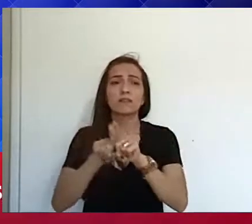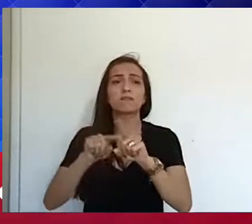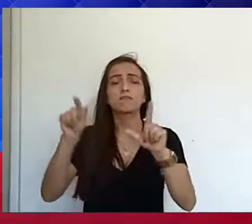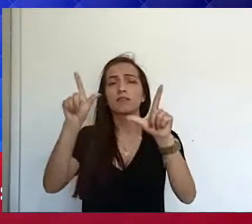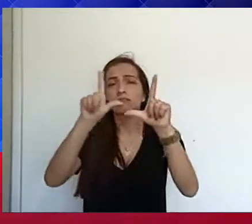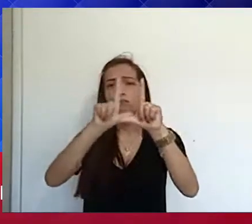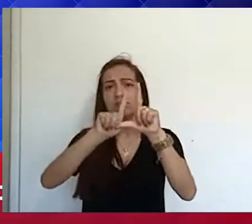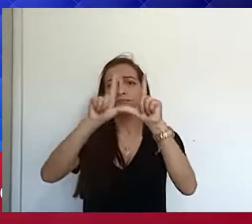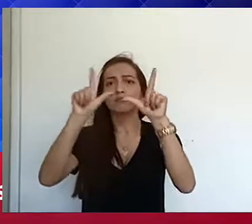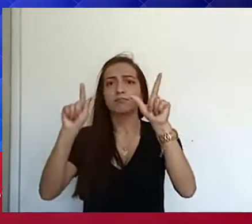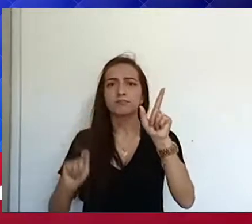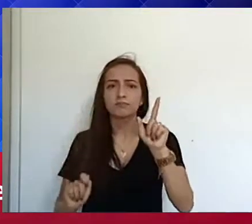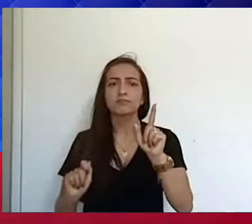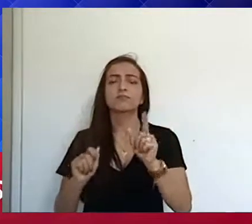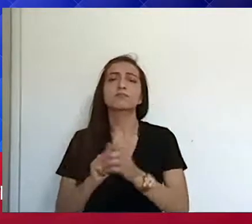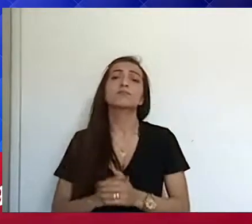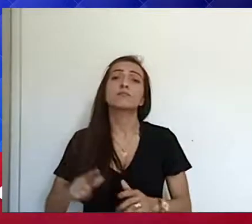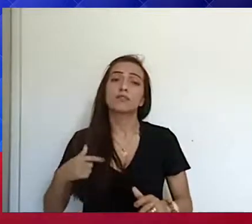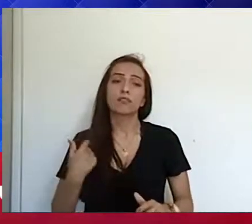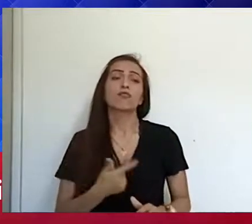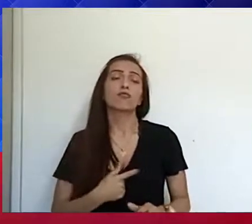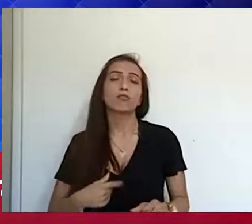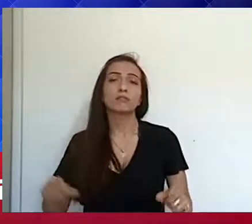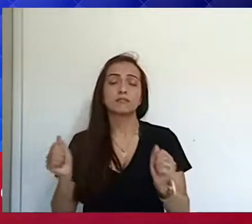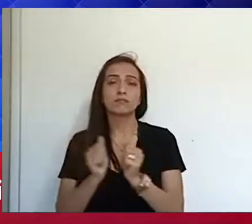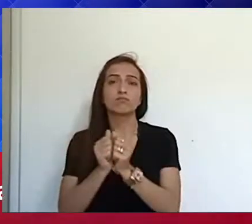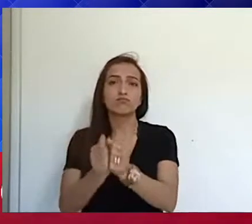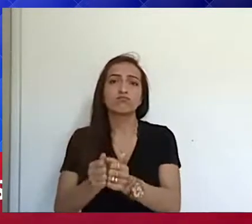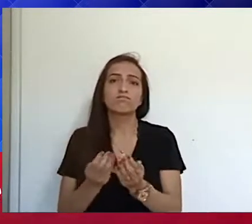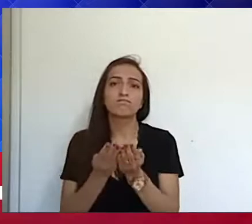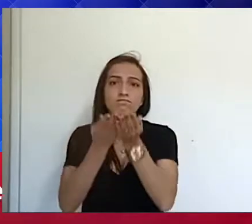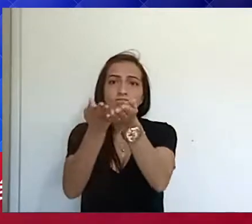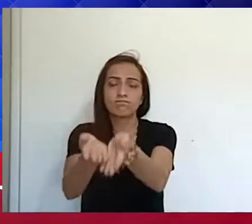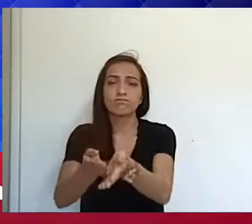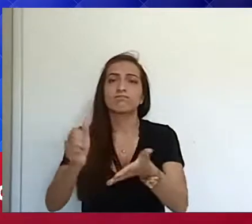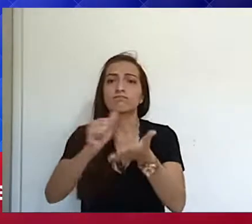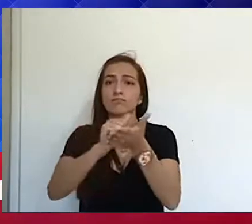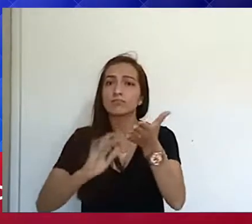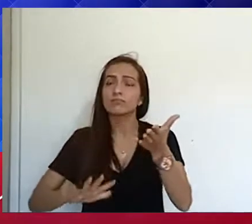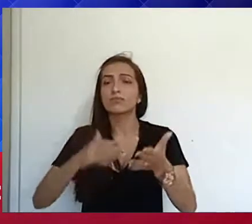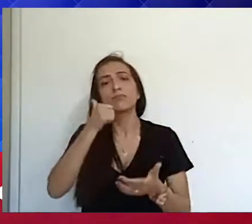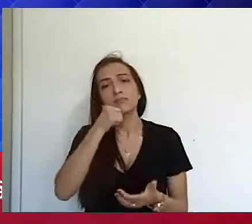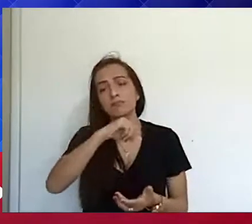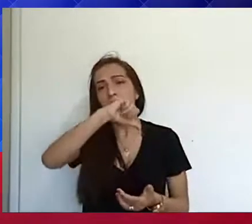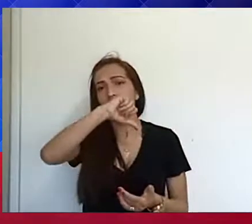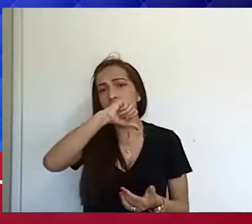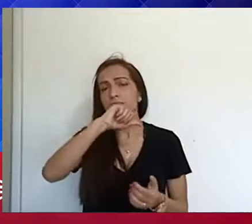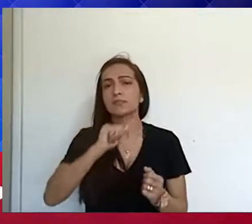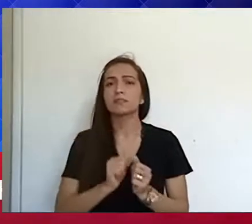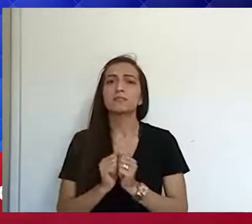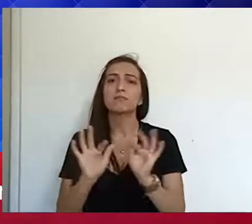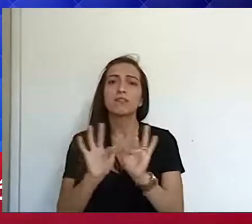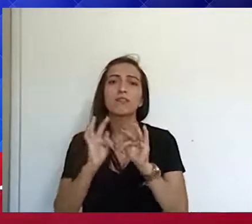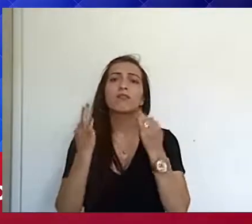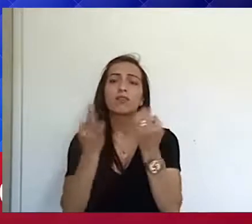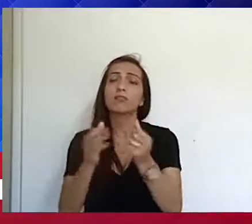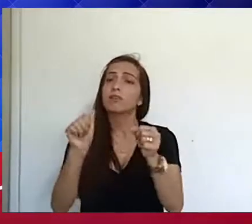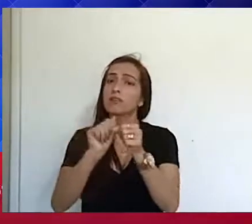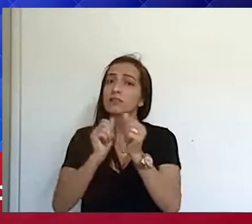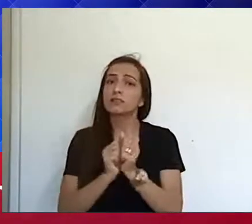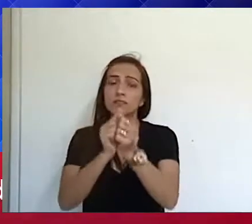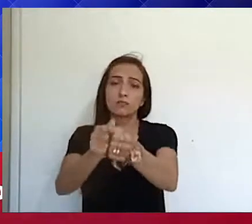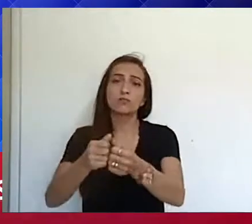nós estamos entregando as atividades para os pais fazem atividades com os estudantes e